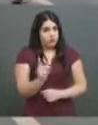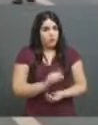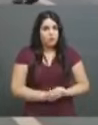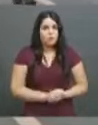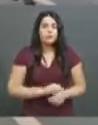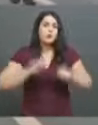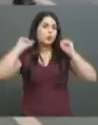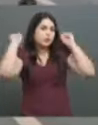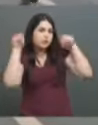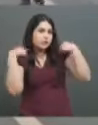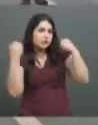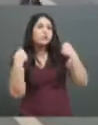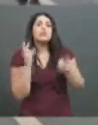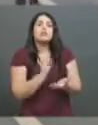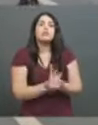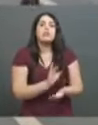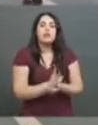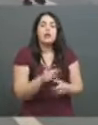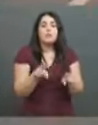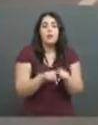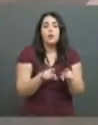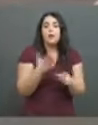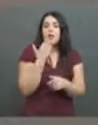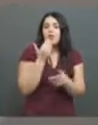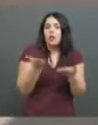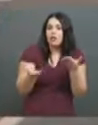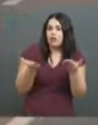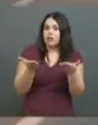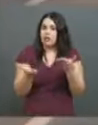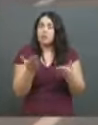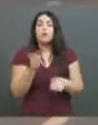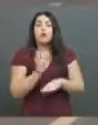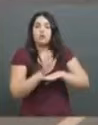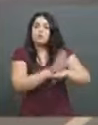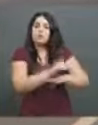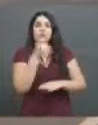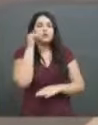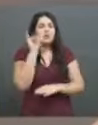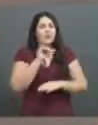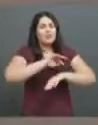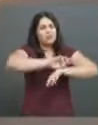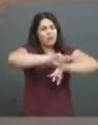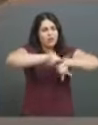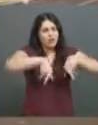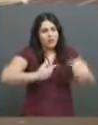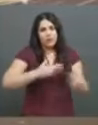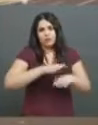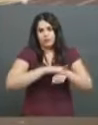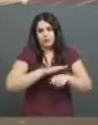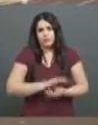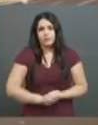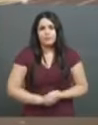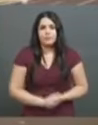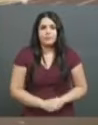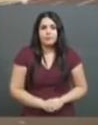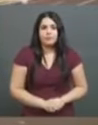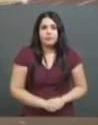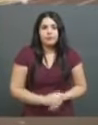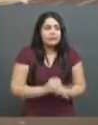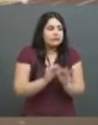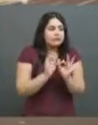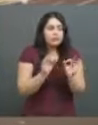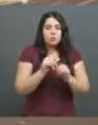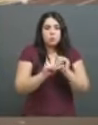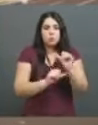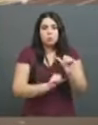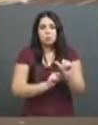regular de exercícios físicos e alimentação equilibrada ajudam a prevenir uma série de doenças. O simples mudar,